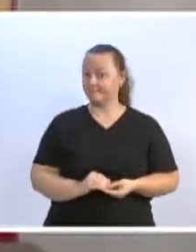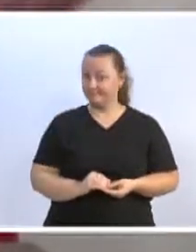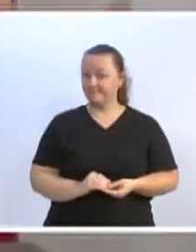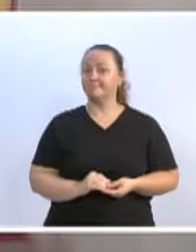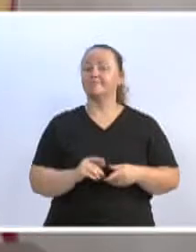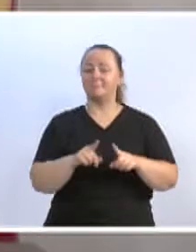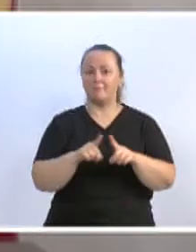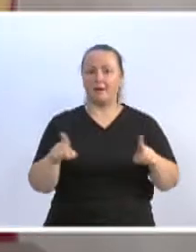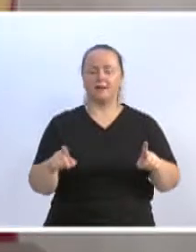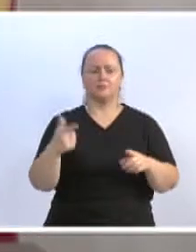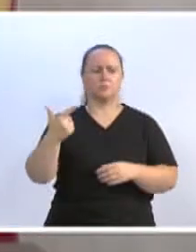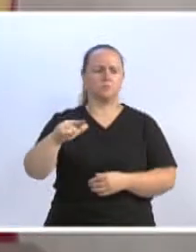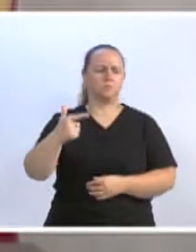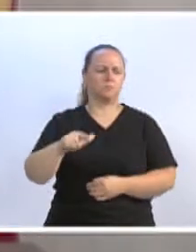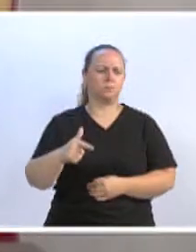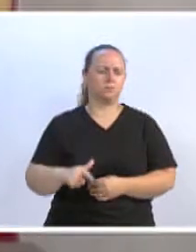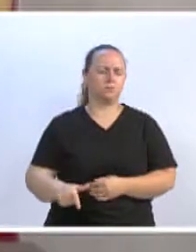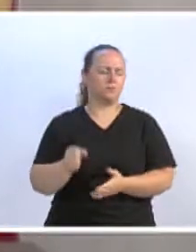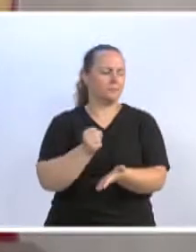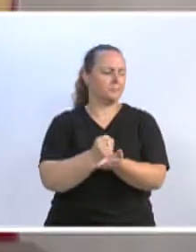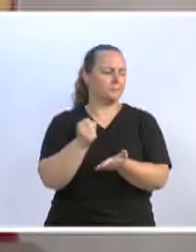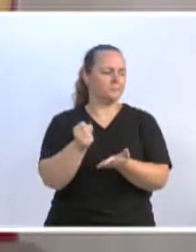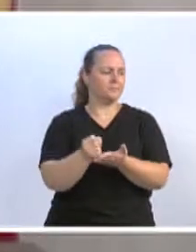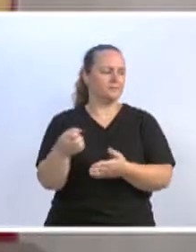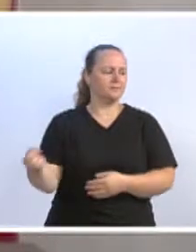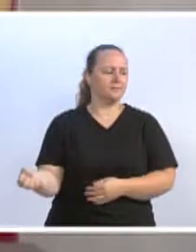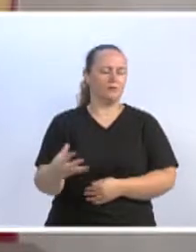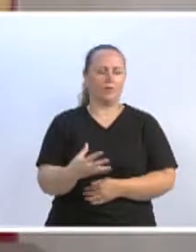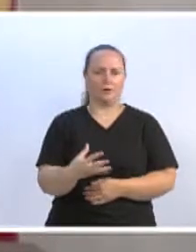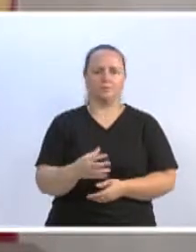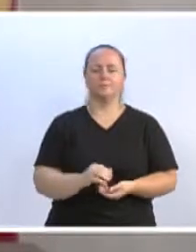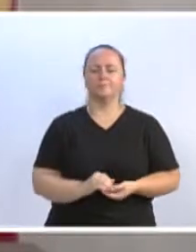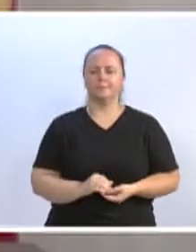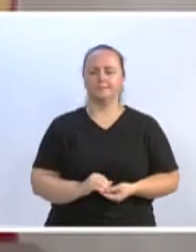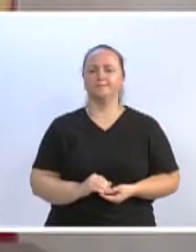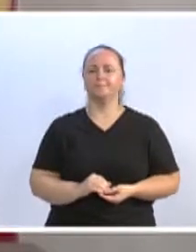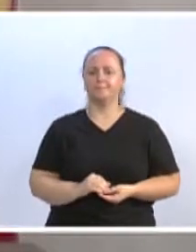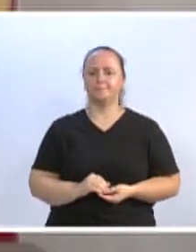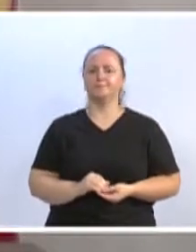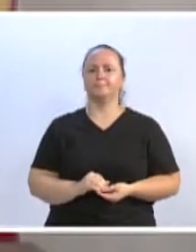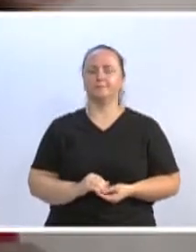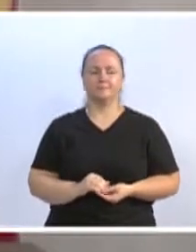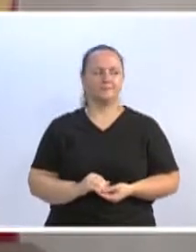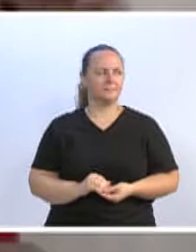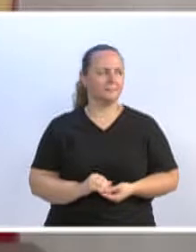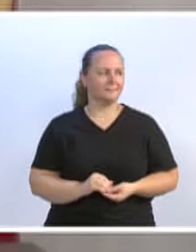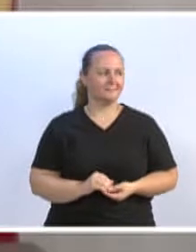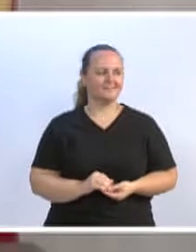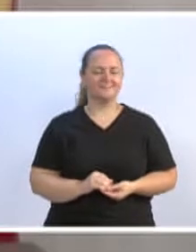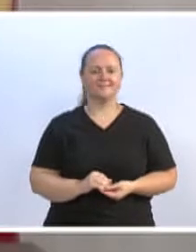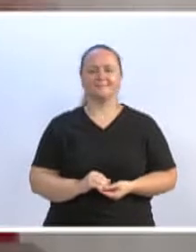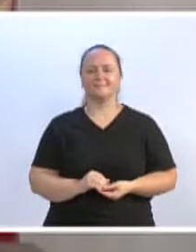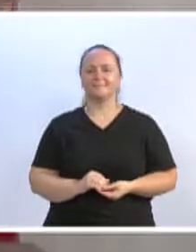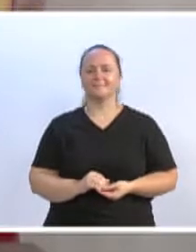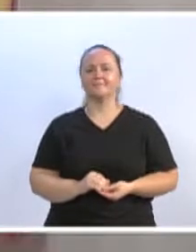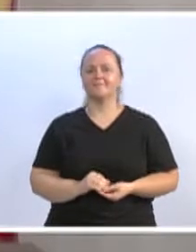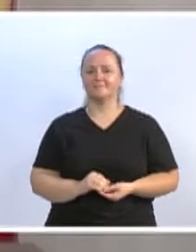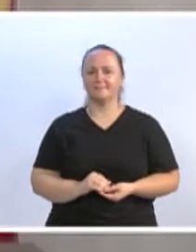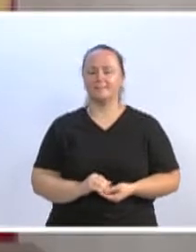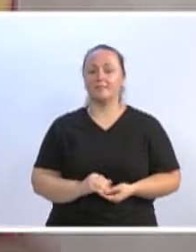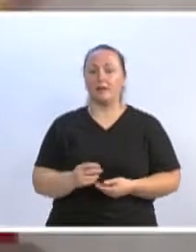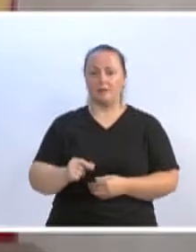muito maior de manuscritos do Novo Testamento, de fragmentos antigos do Novo Testamento, e que distam, o mais